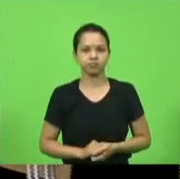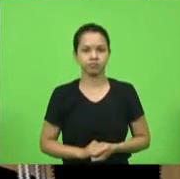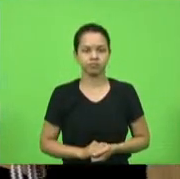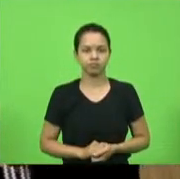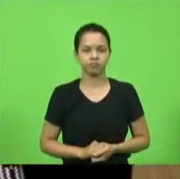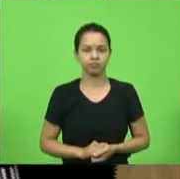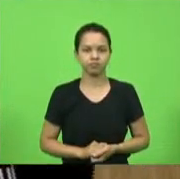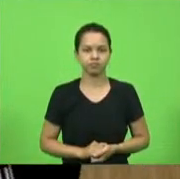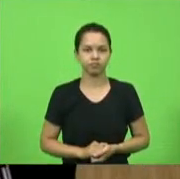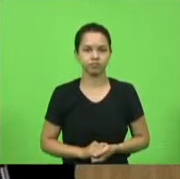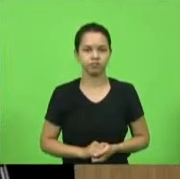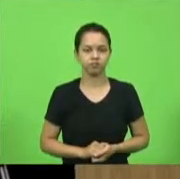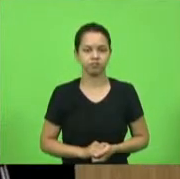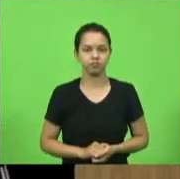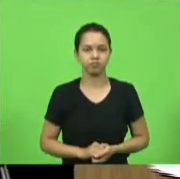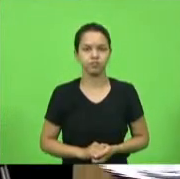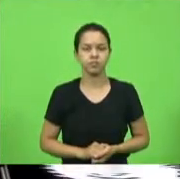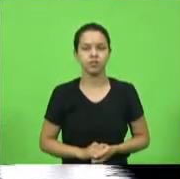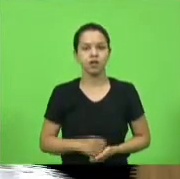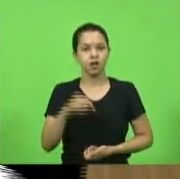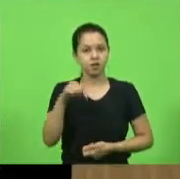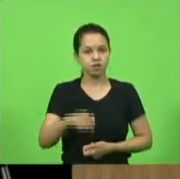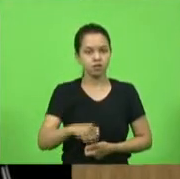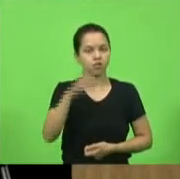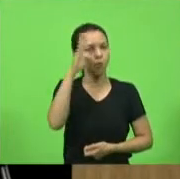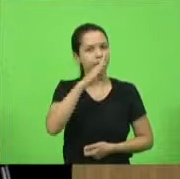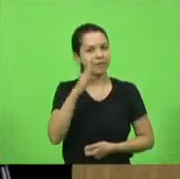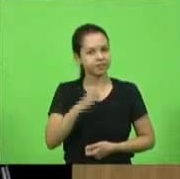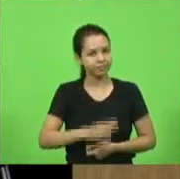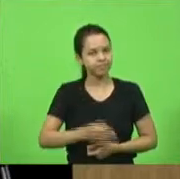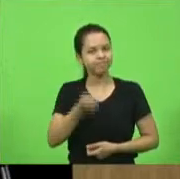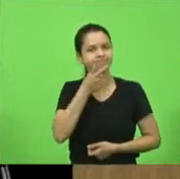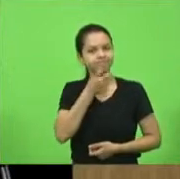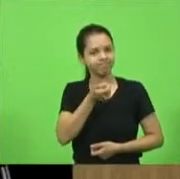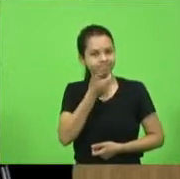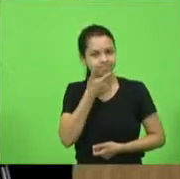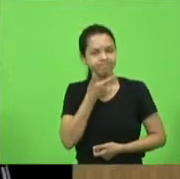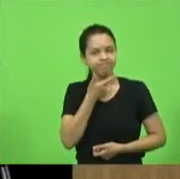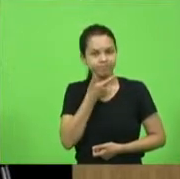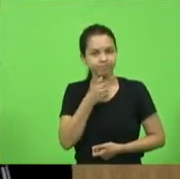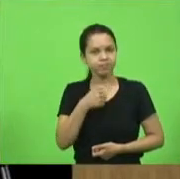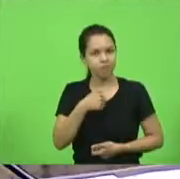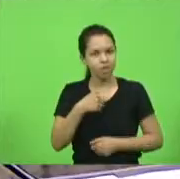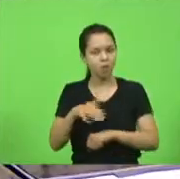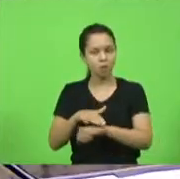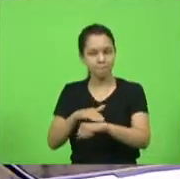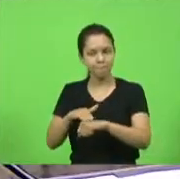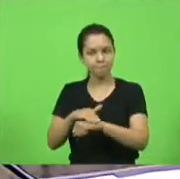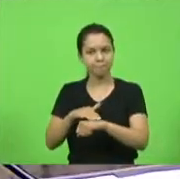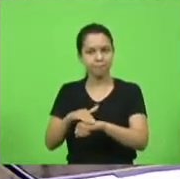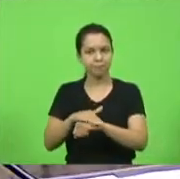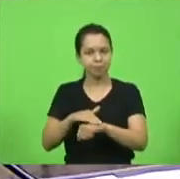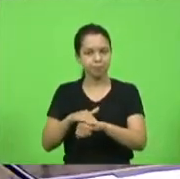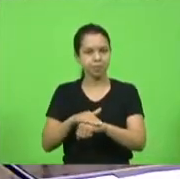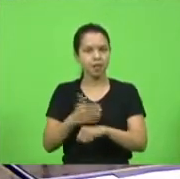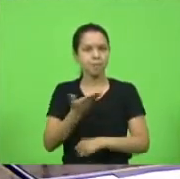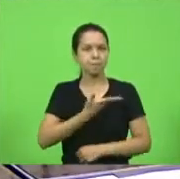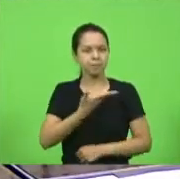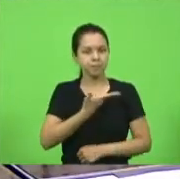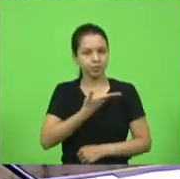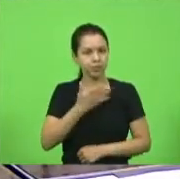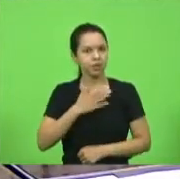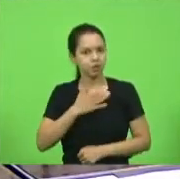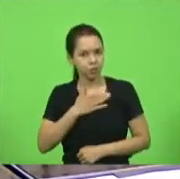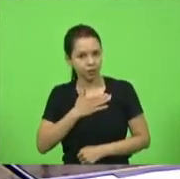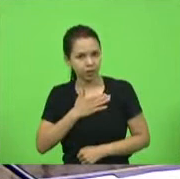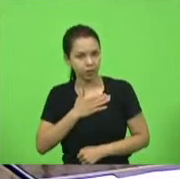Presidente, no Brasil é engraçado. Eu estive conversando com um colega meu, um amigo meu,